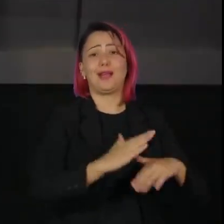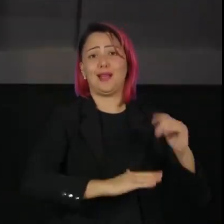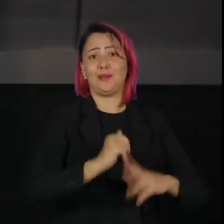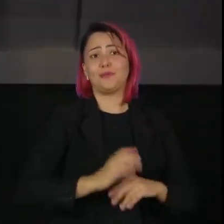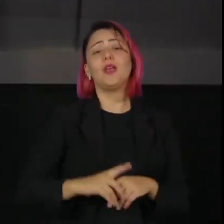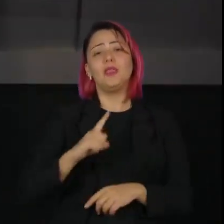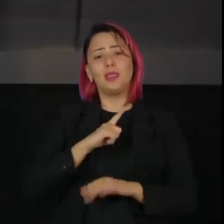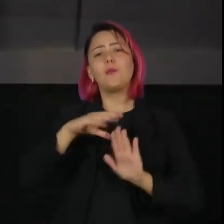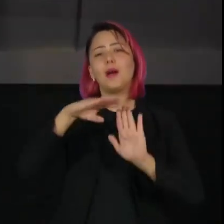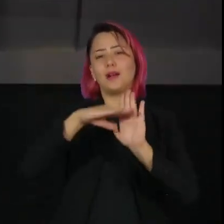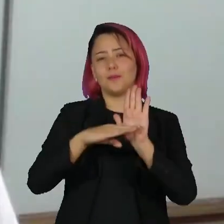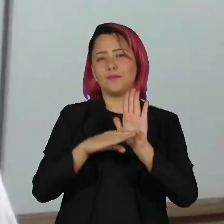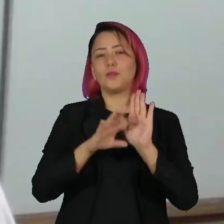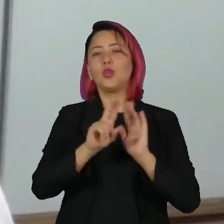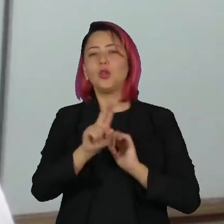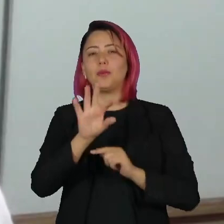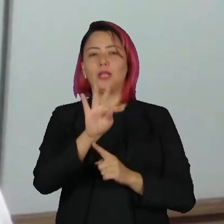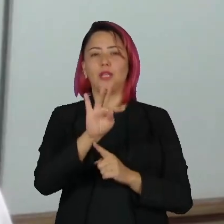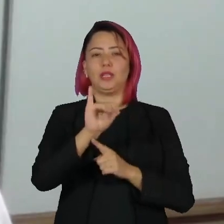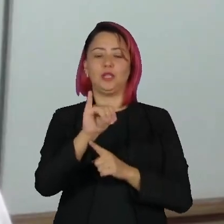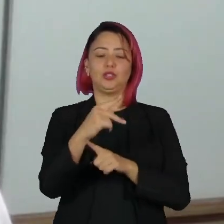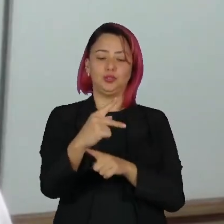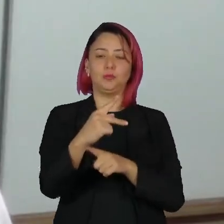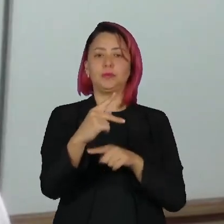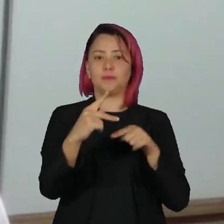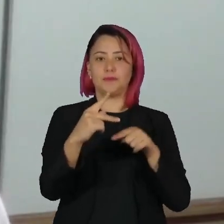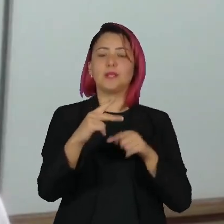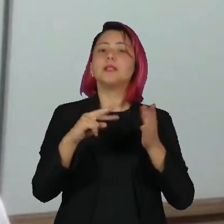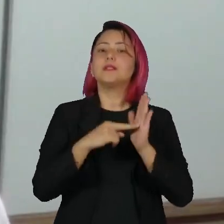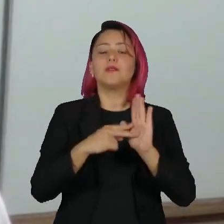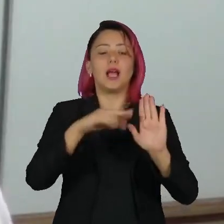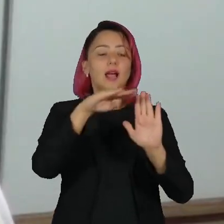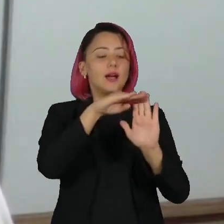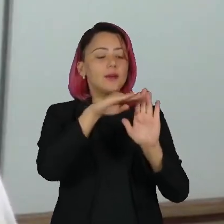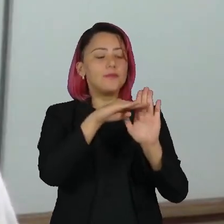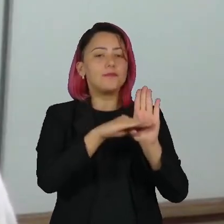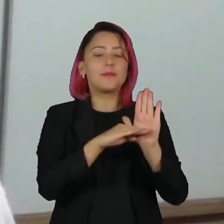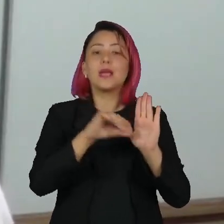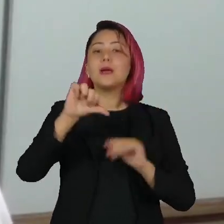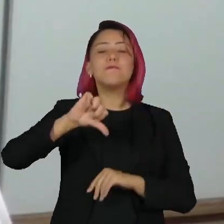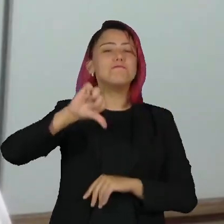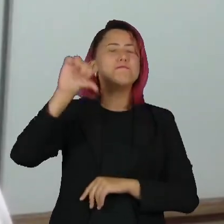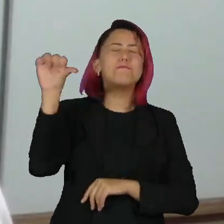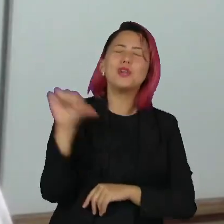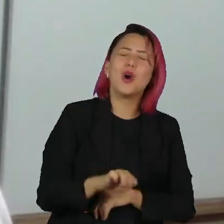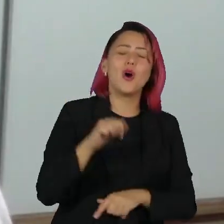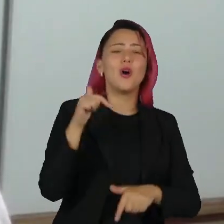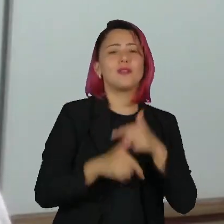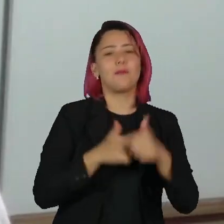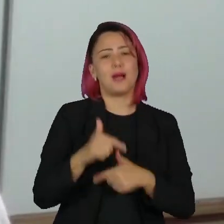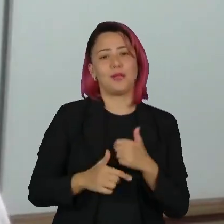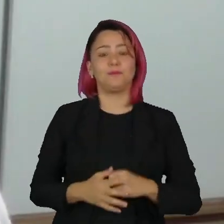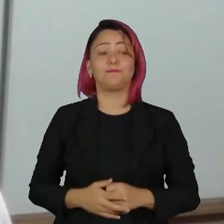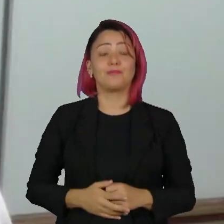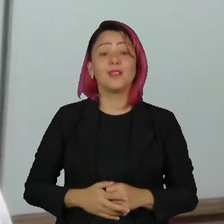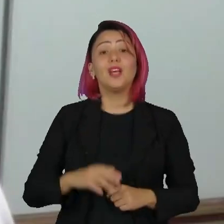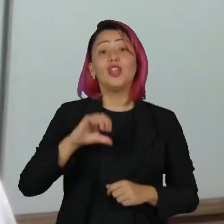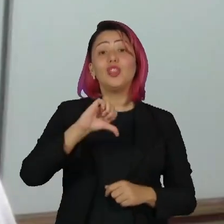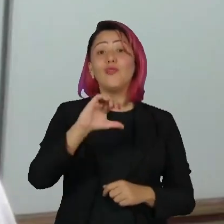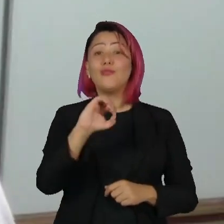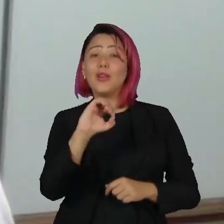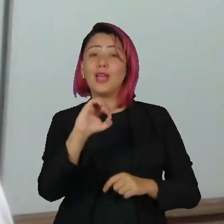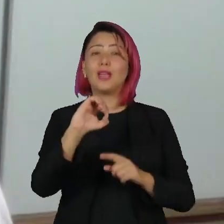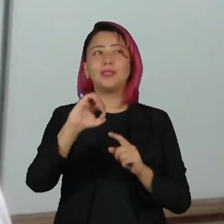né, que é uma lista com as piores formas de trabalho, e nessa lista a gente tem cerca de mais de 90 tipos de